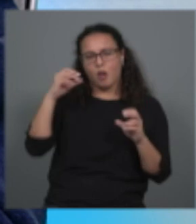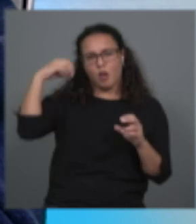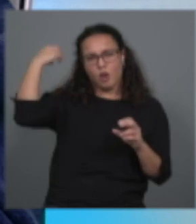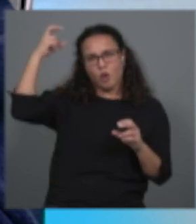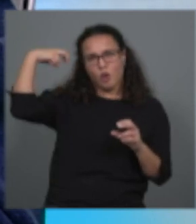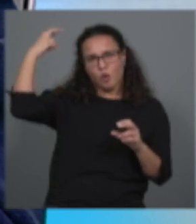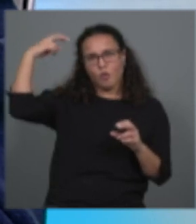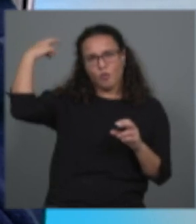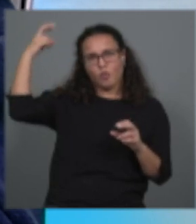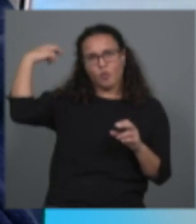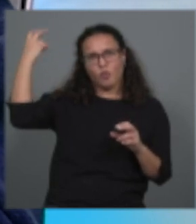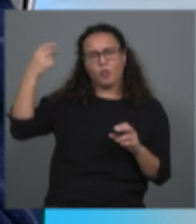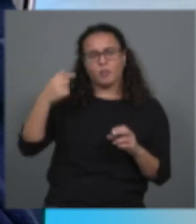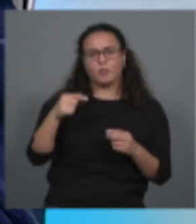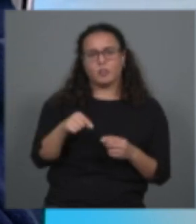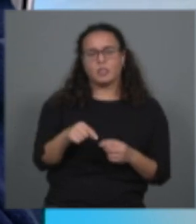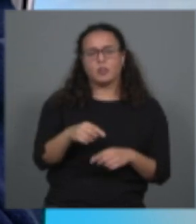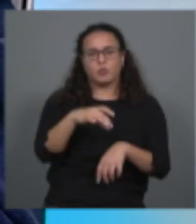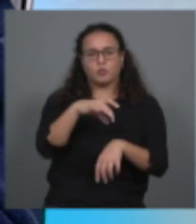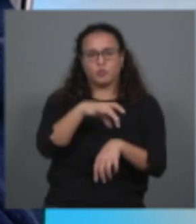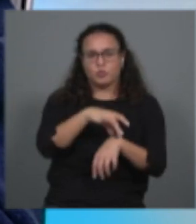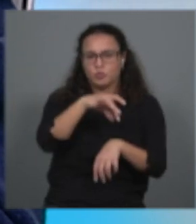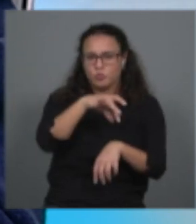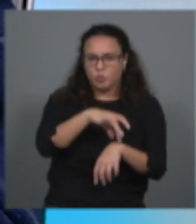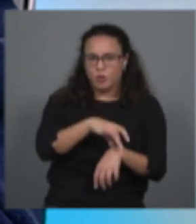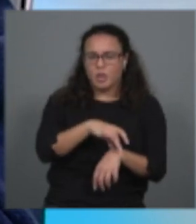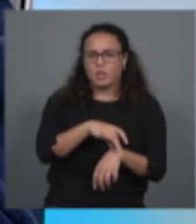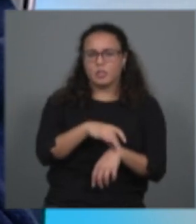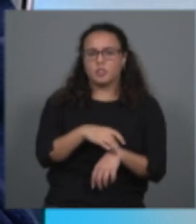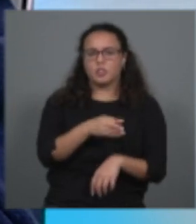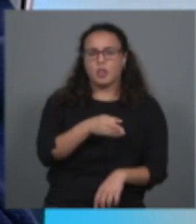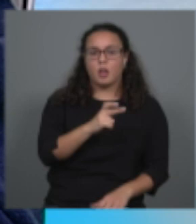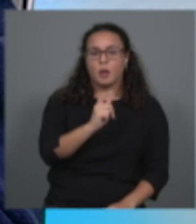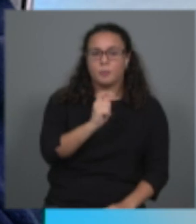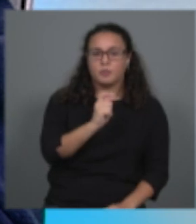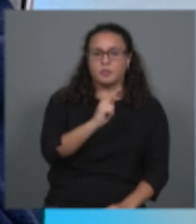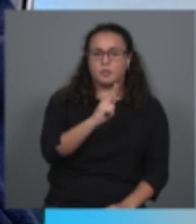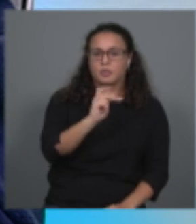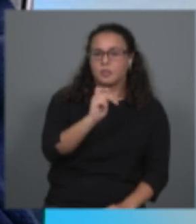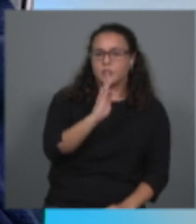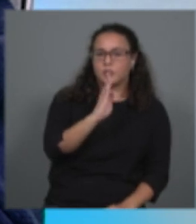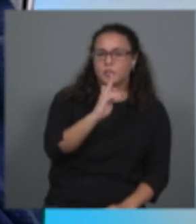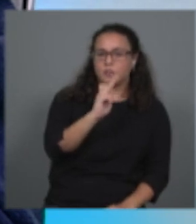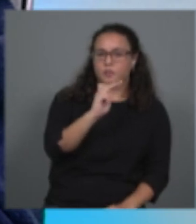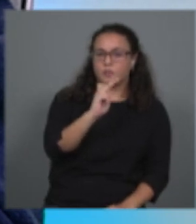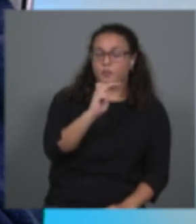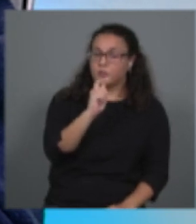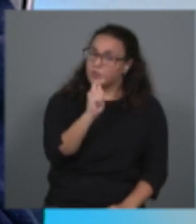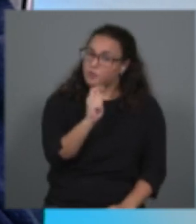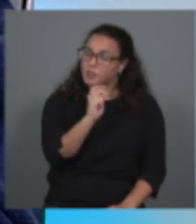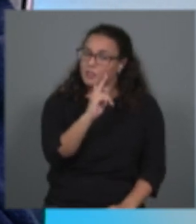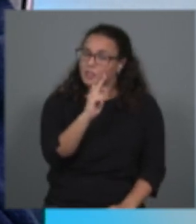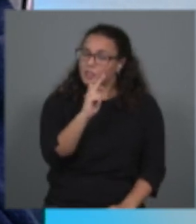dos doentes, dos marginais do seu tempo. Das periferias, não é? Sim, das periferias, como hoje usamos mais